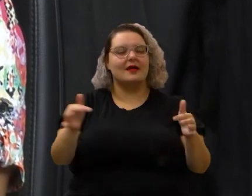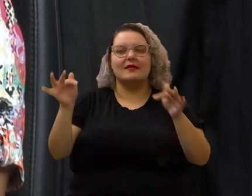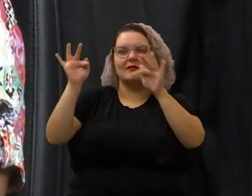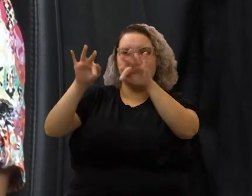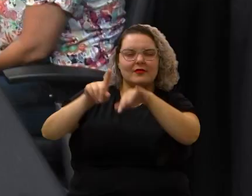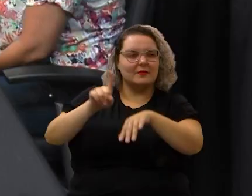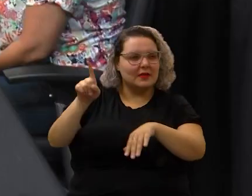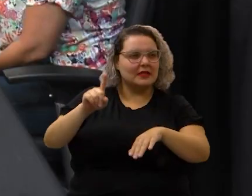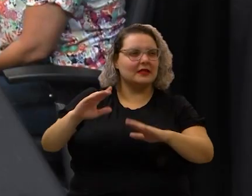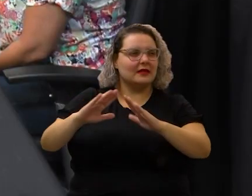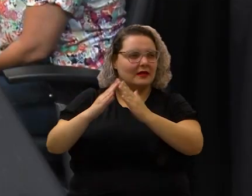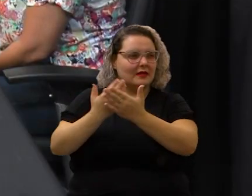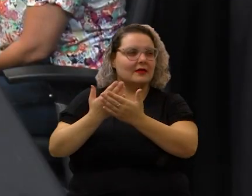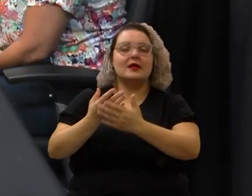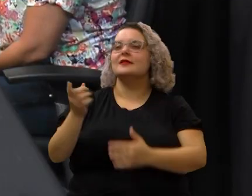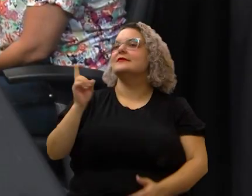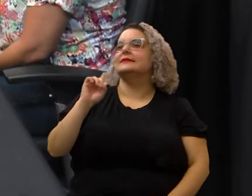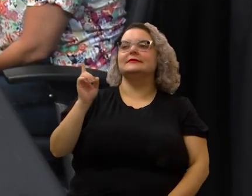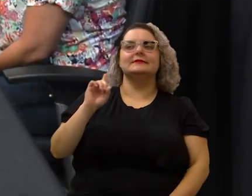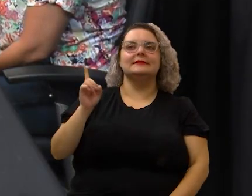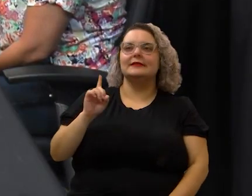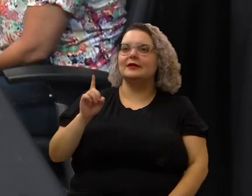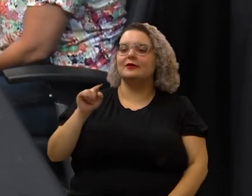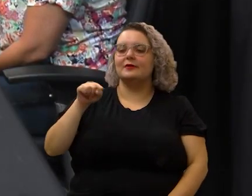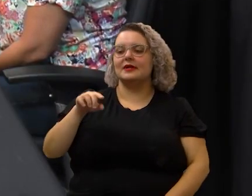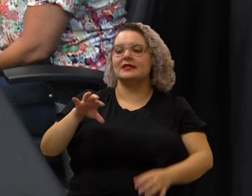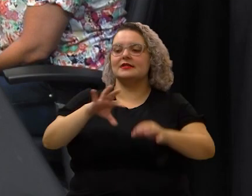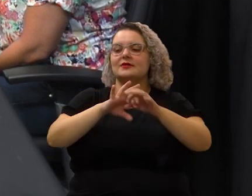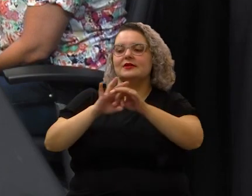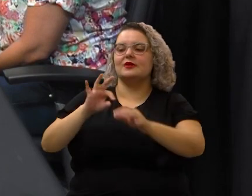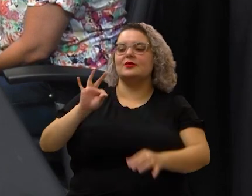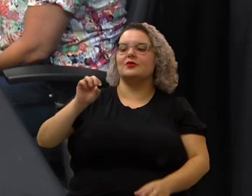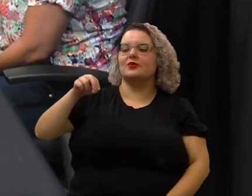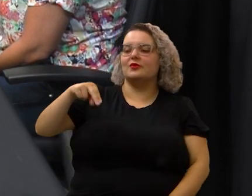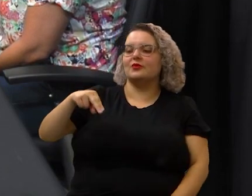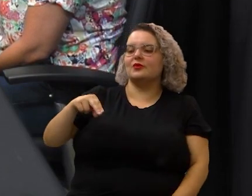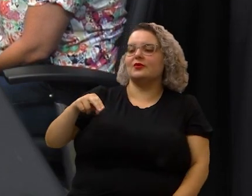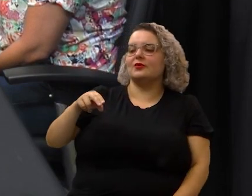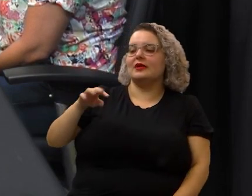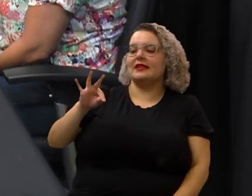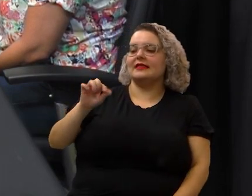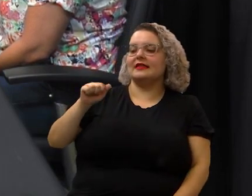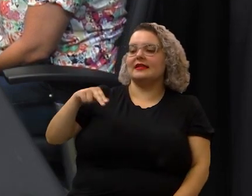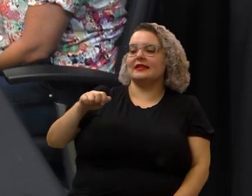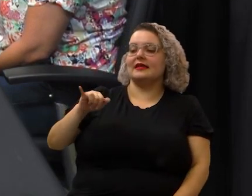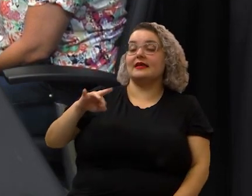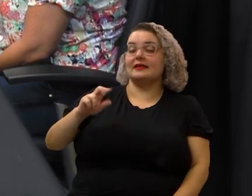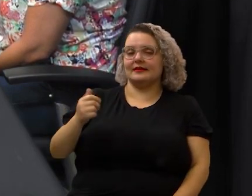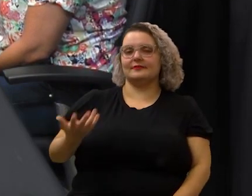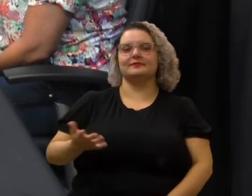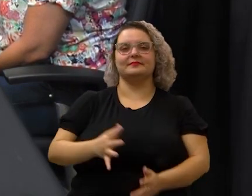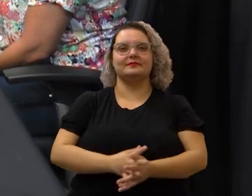Coco e terminou lá na frente na escola? Não, esse daí foi o União Altaneira. Ah, tá. União Altaneira.